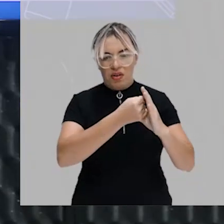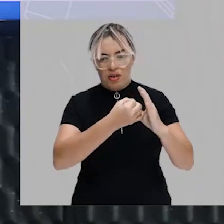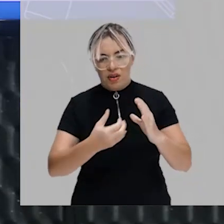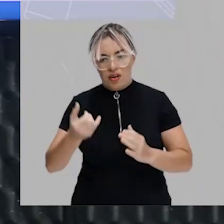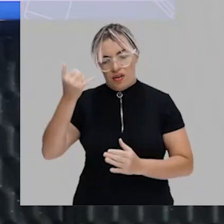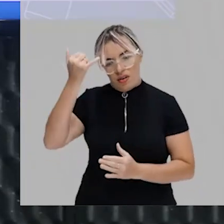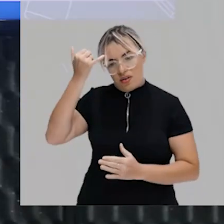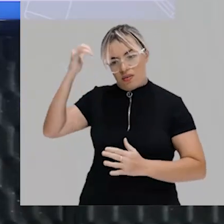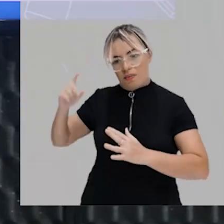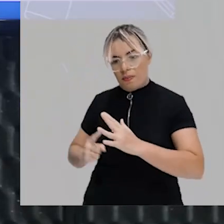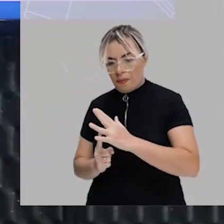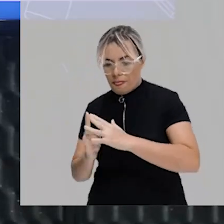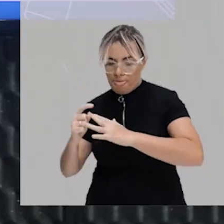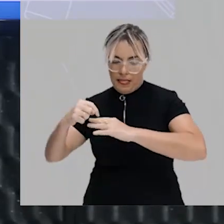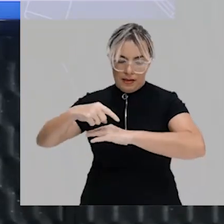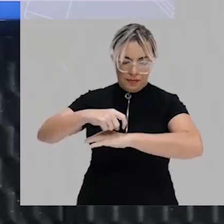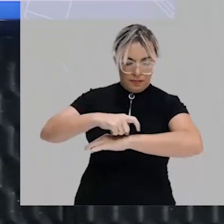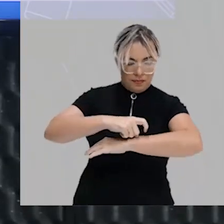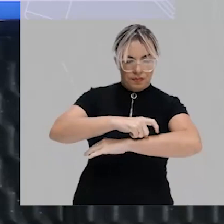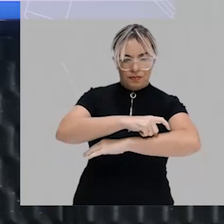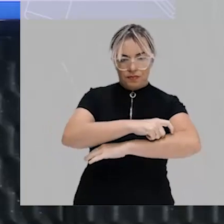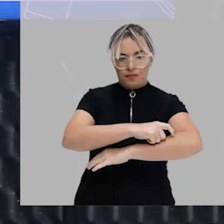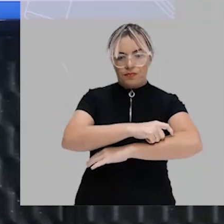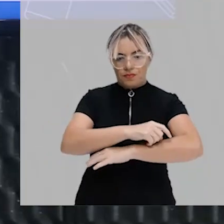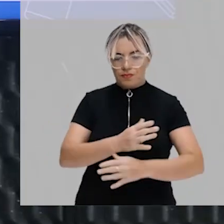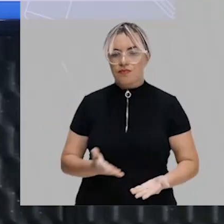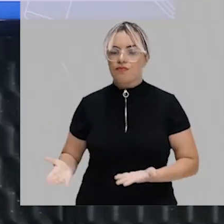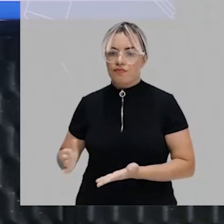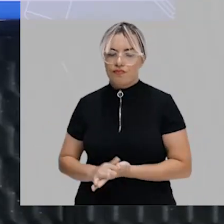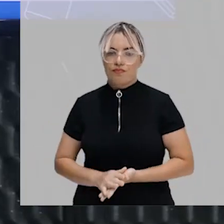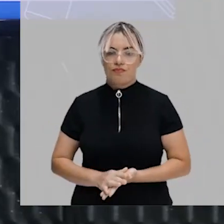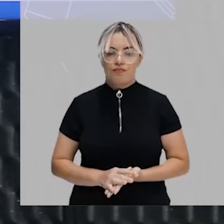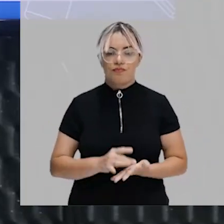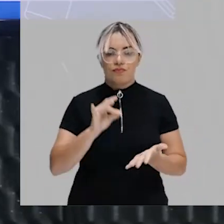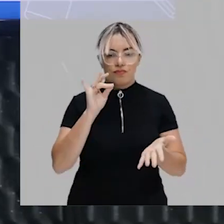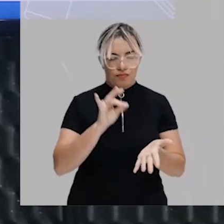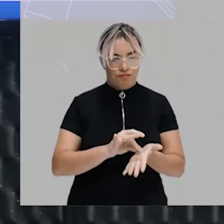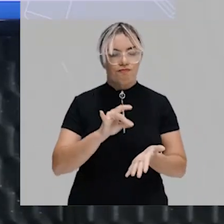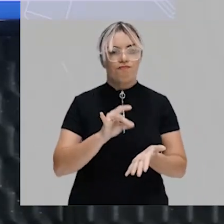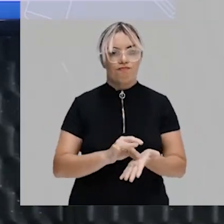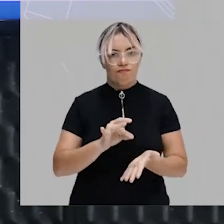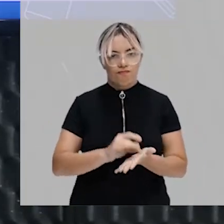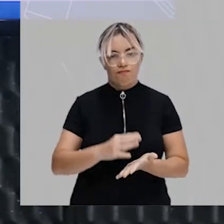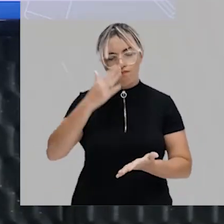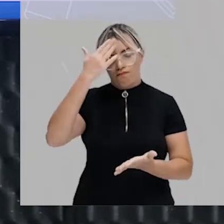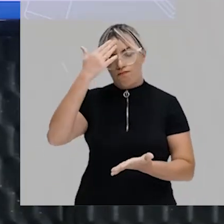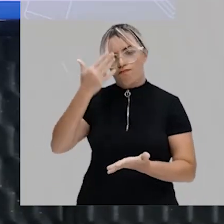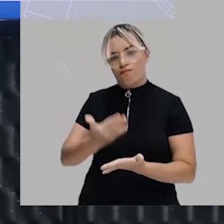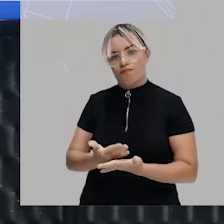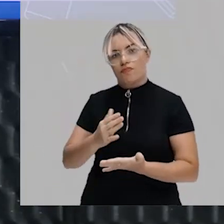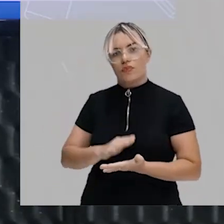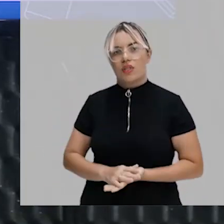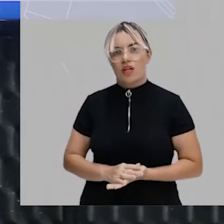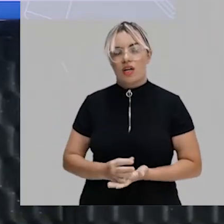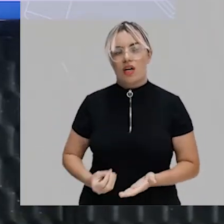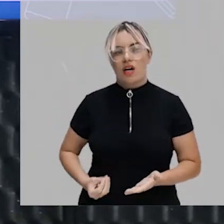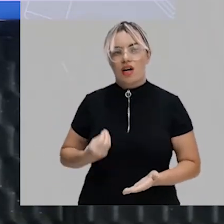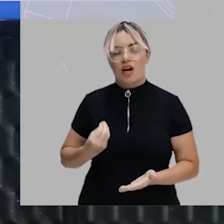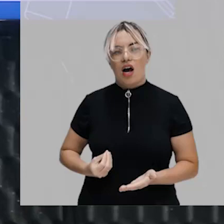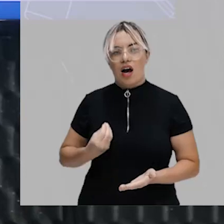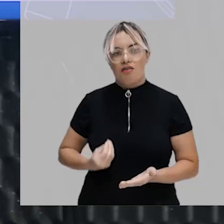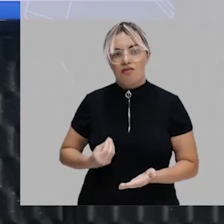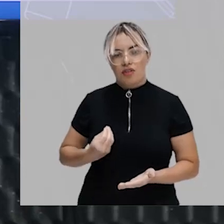ideia de abiogênese. Então, realmente, a biogênese ela defende que a vida poderia surgir a partir de